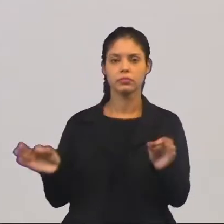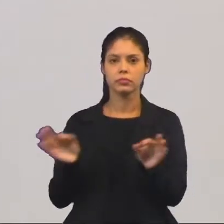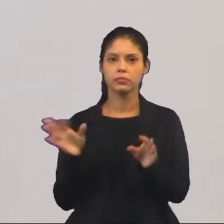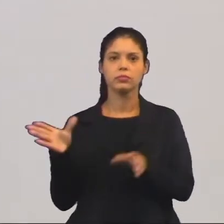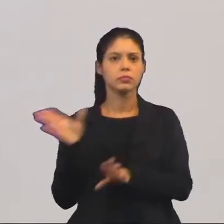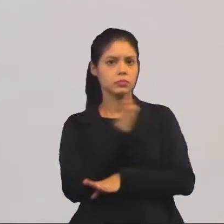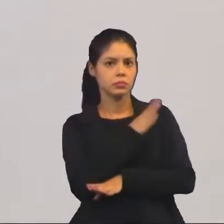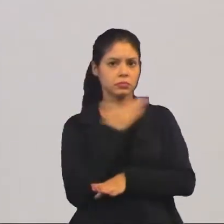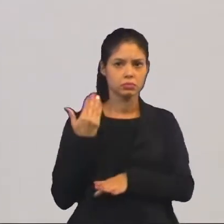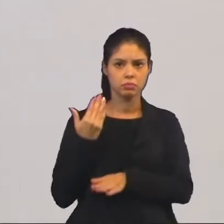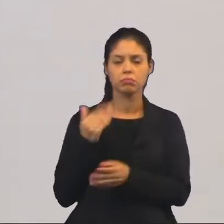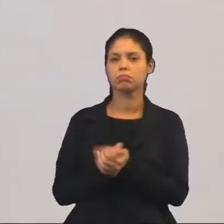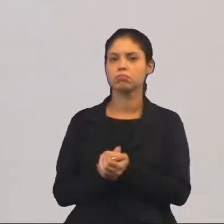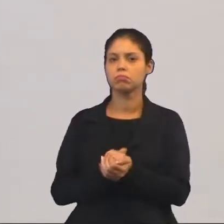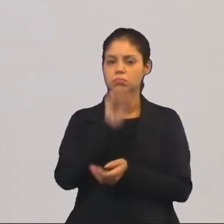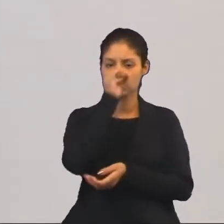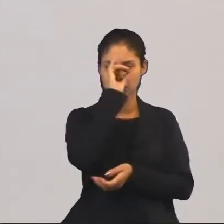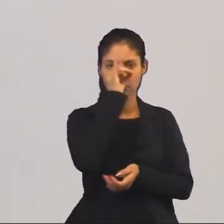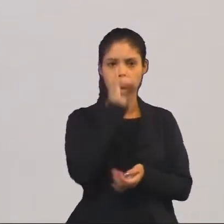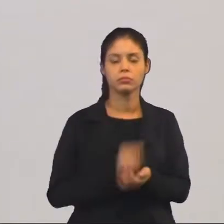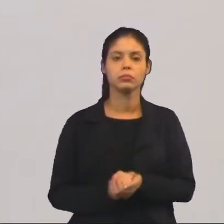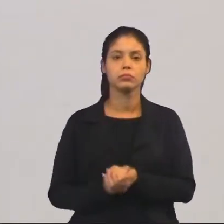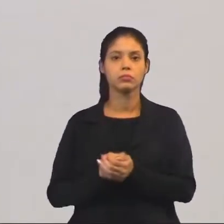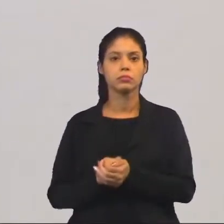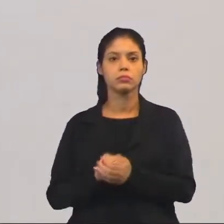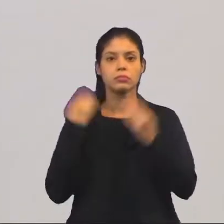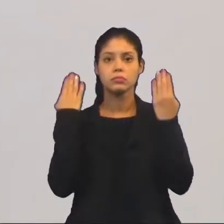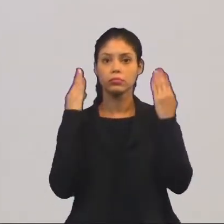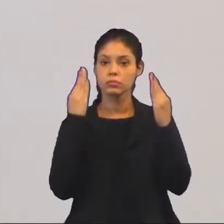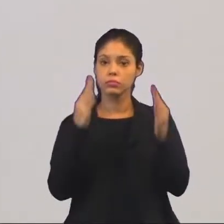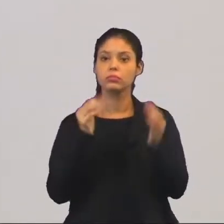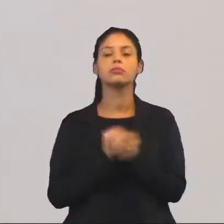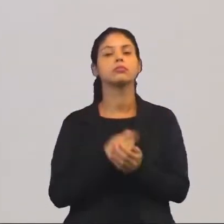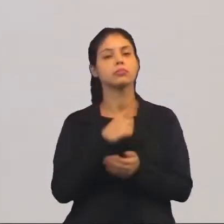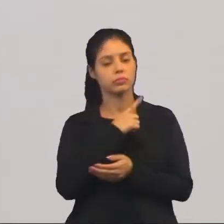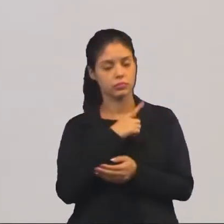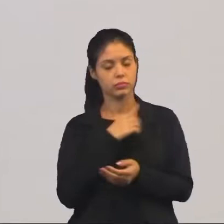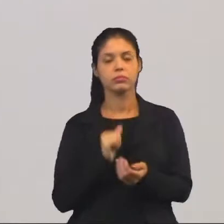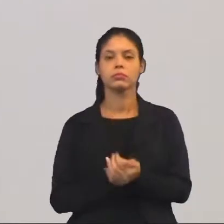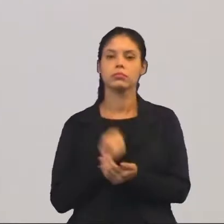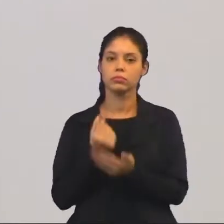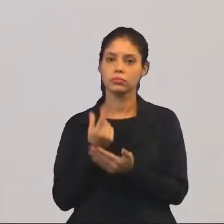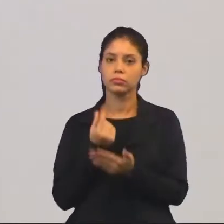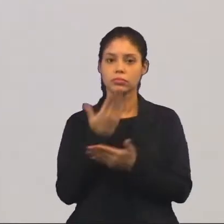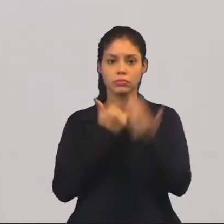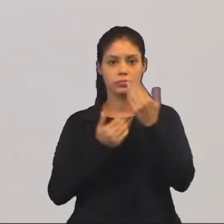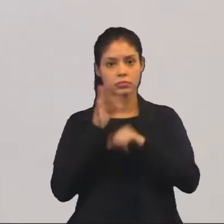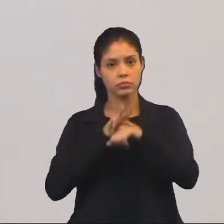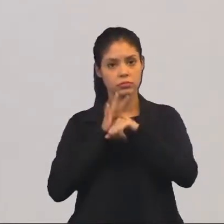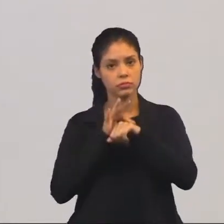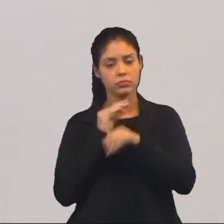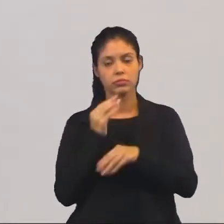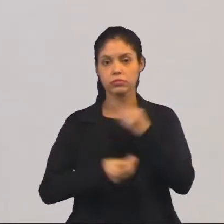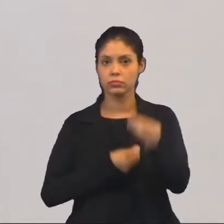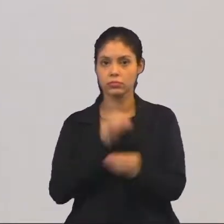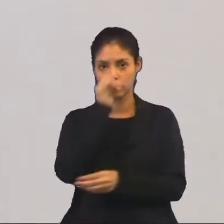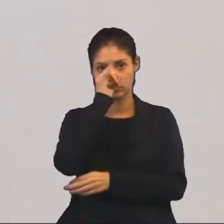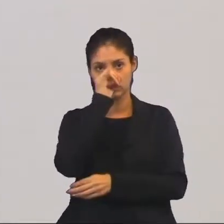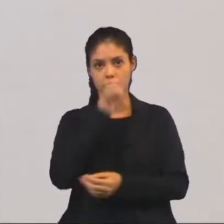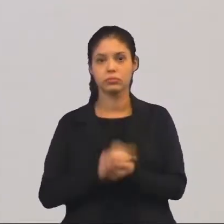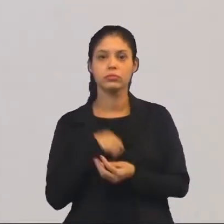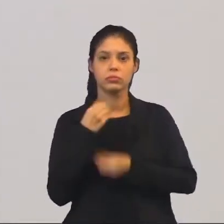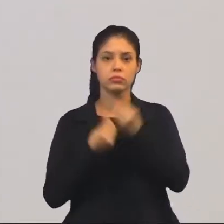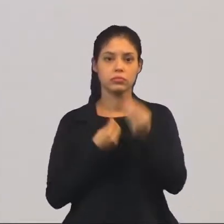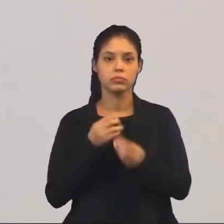porcos que fica ali na região de Brasileira. Inclusive há consumo da carne tanto de suíno como